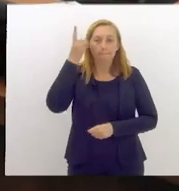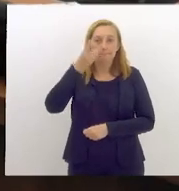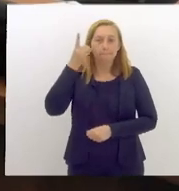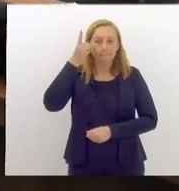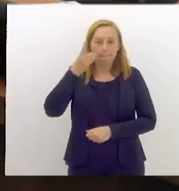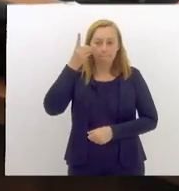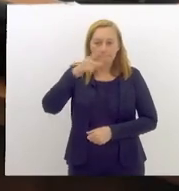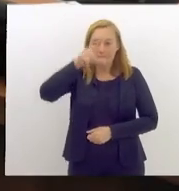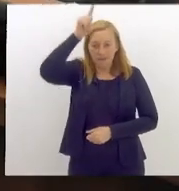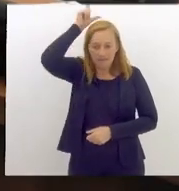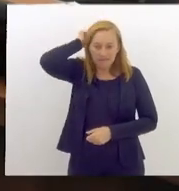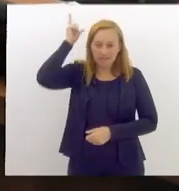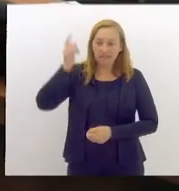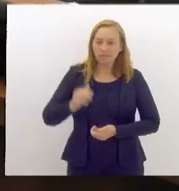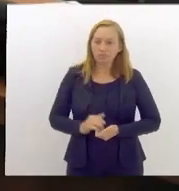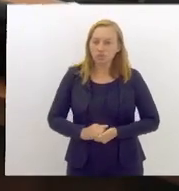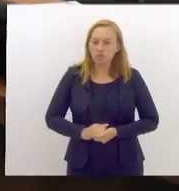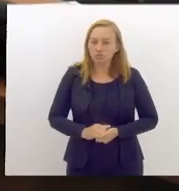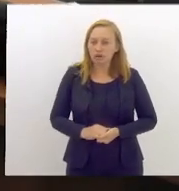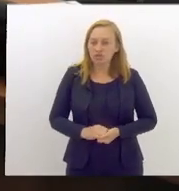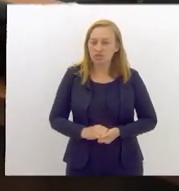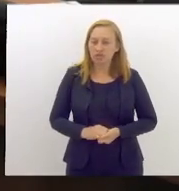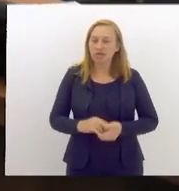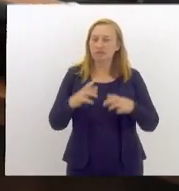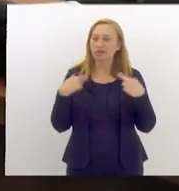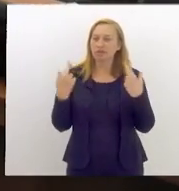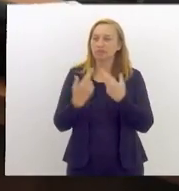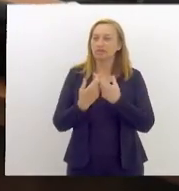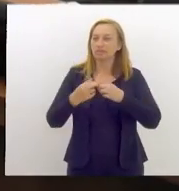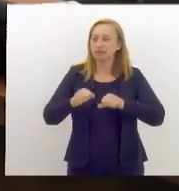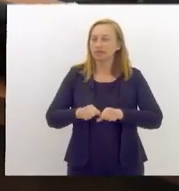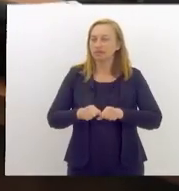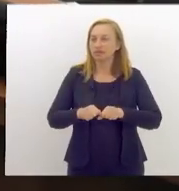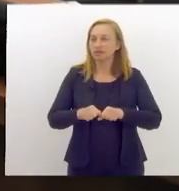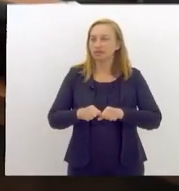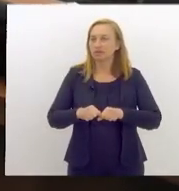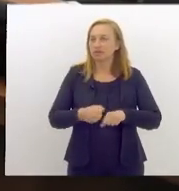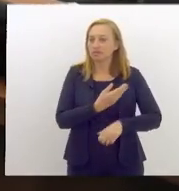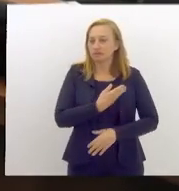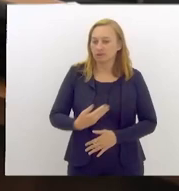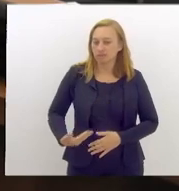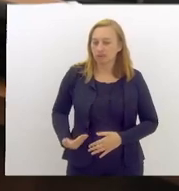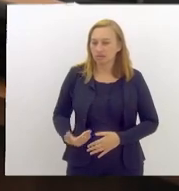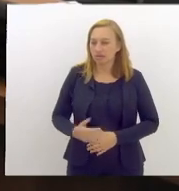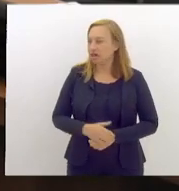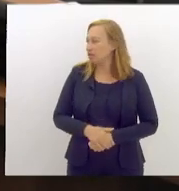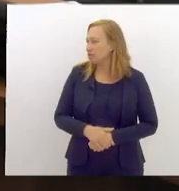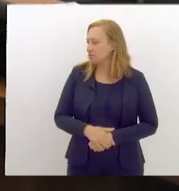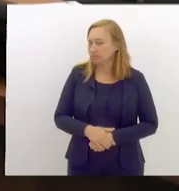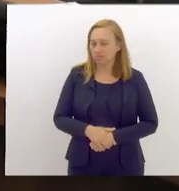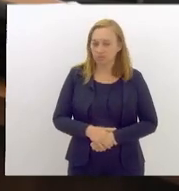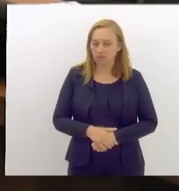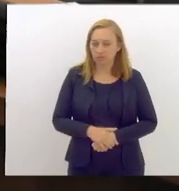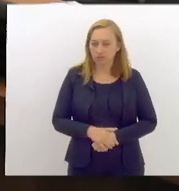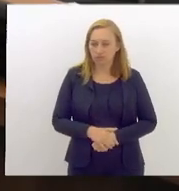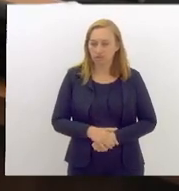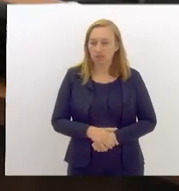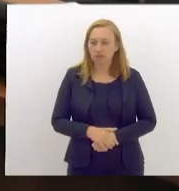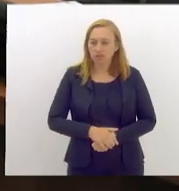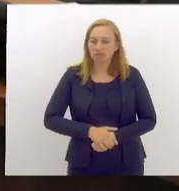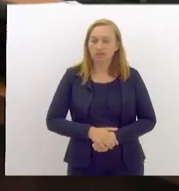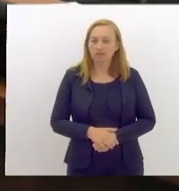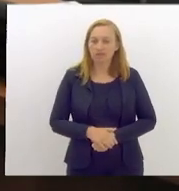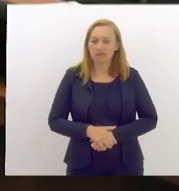Levantou que Na audiência pública os técnicos levantaram que para esse projeto teve habilidade